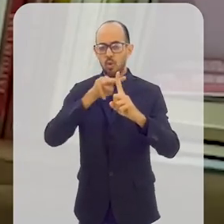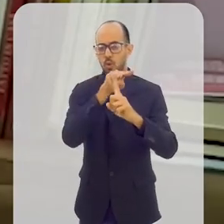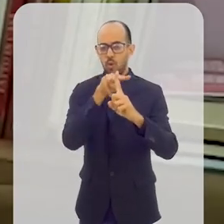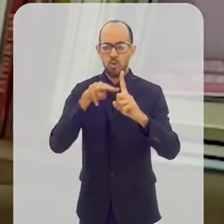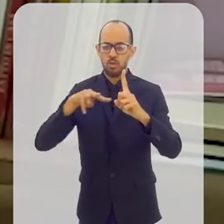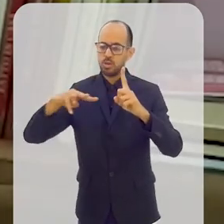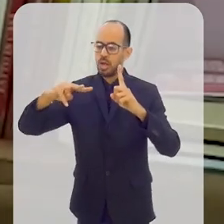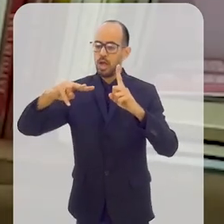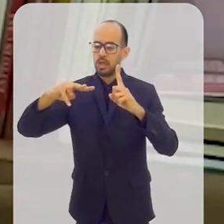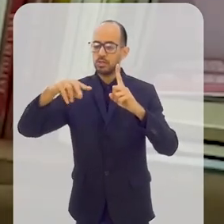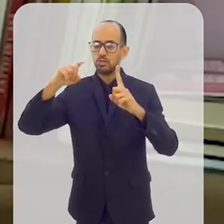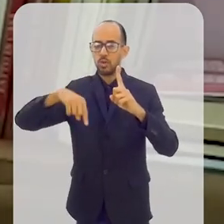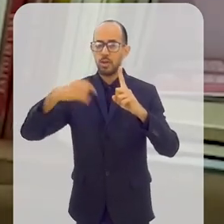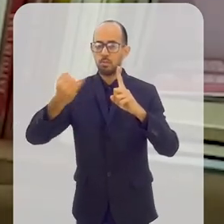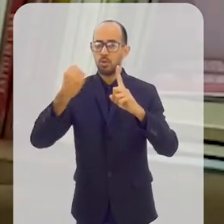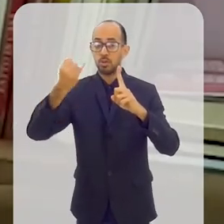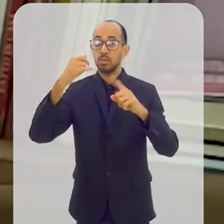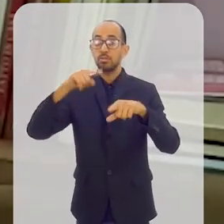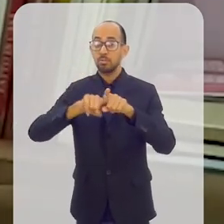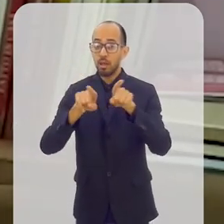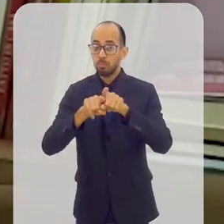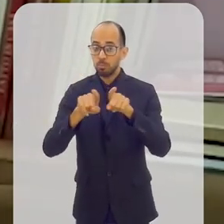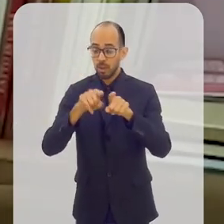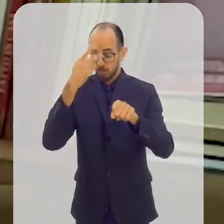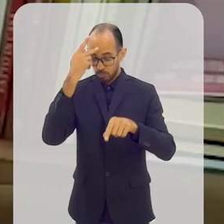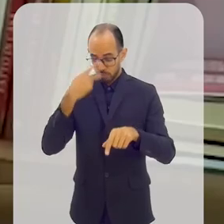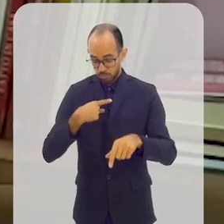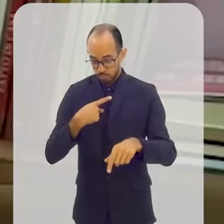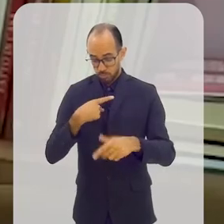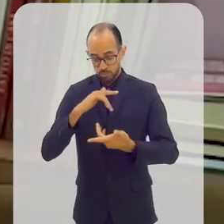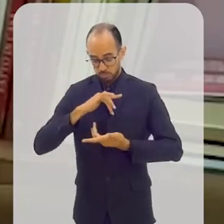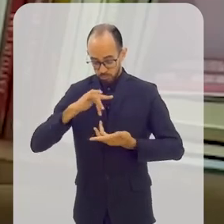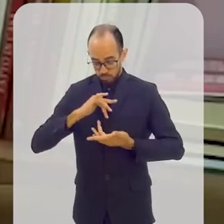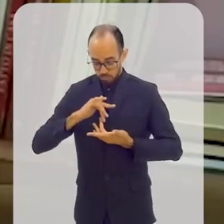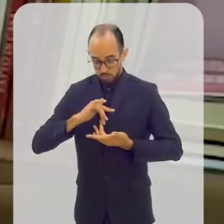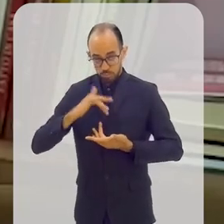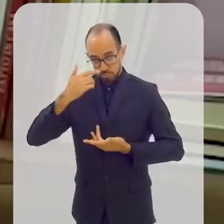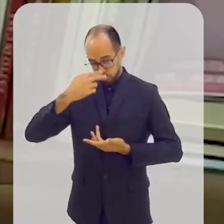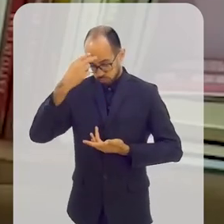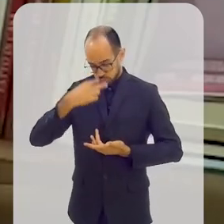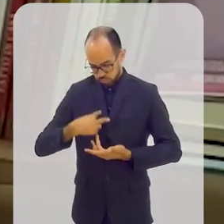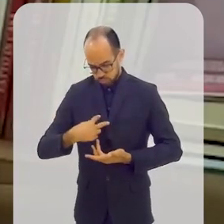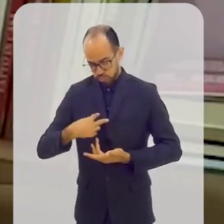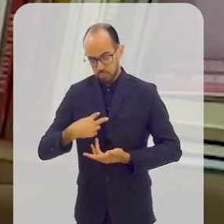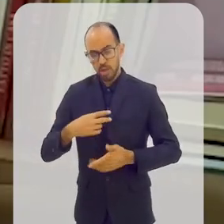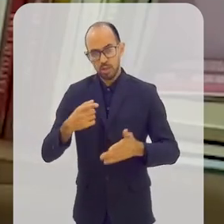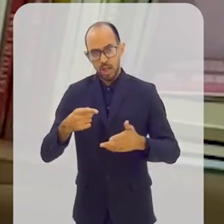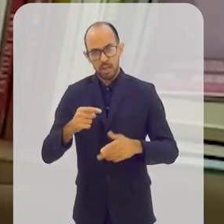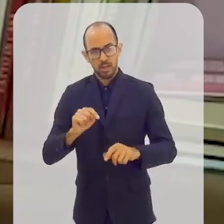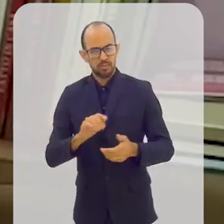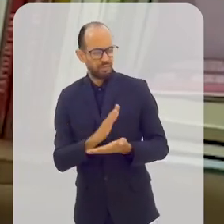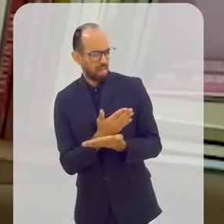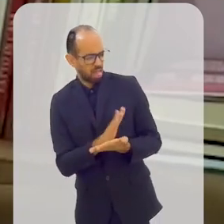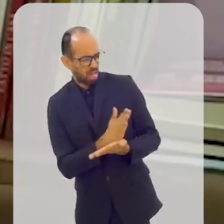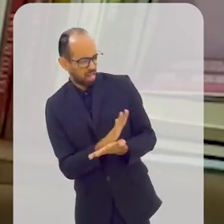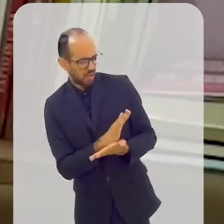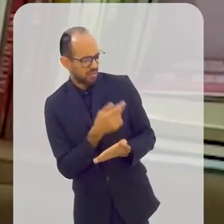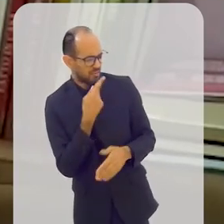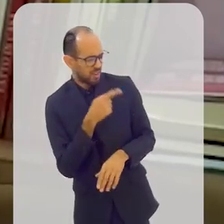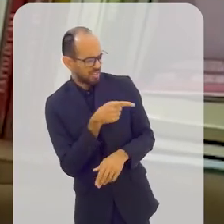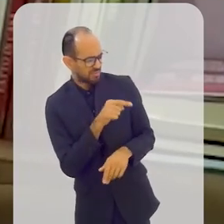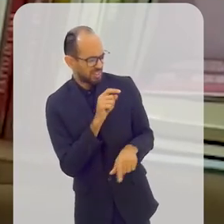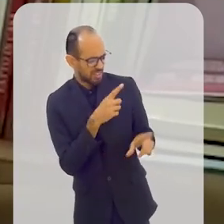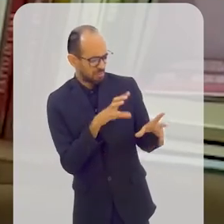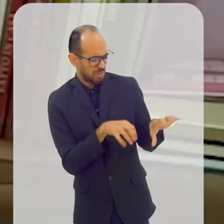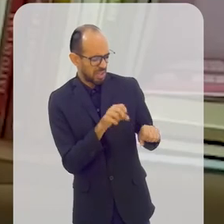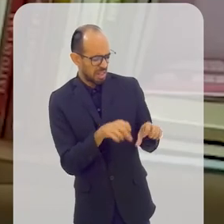isso é importante, mudar o olhar para você mesmo. Em vez de passar na rua, ficar enchendo o saco da latinha que está embaixo, tá no bueiro,